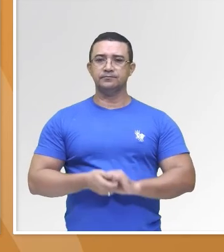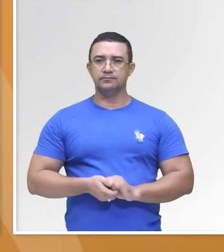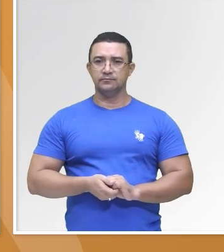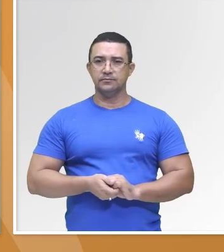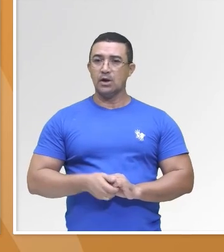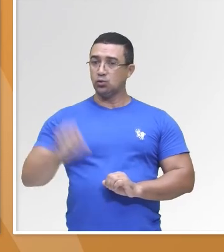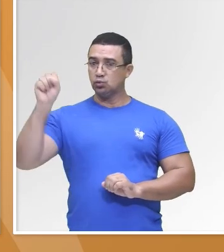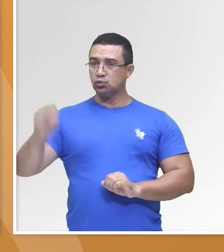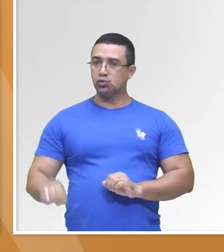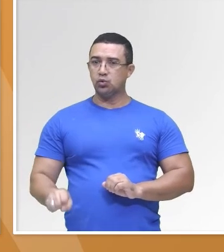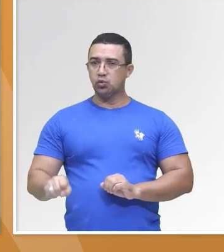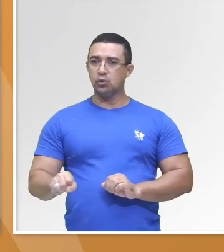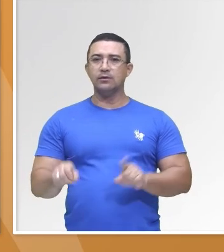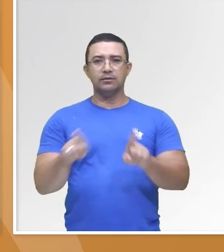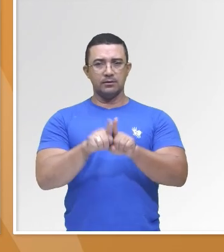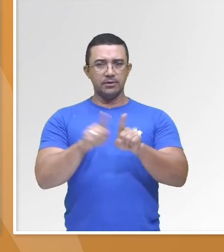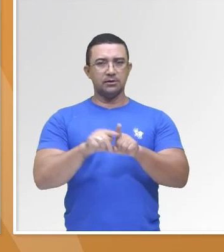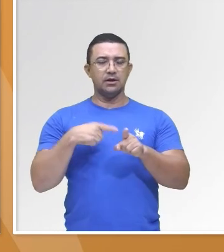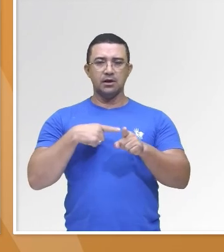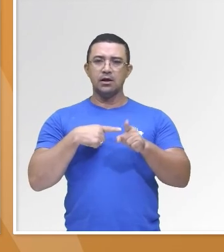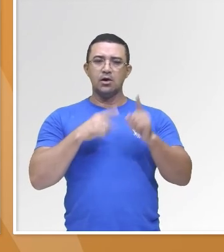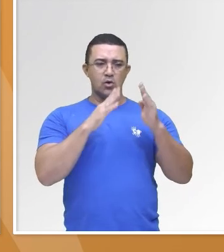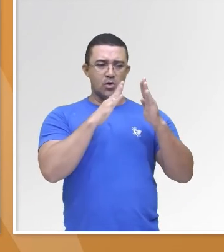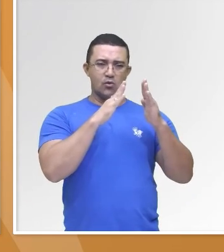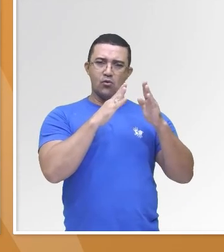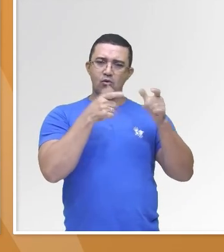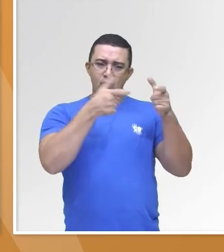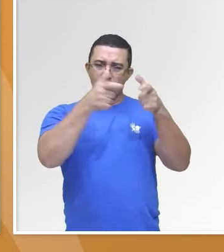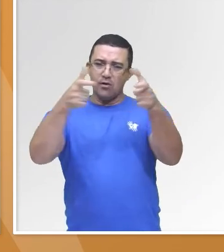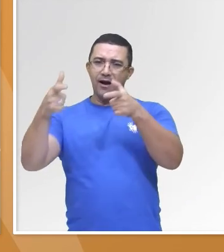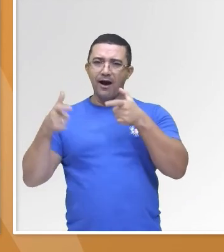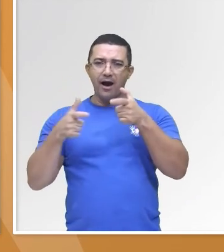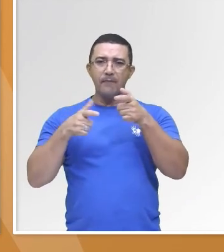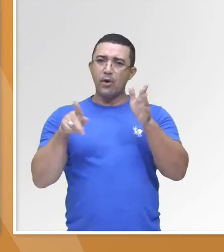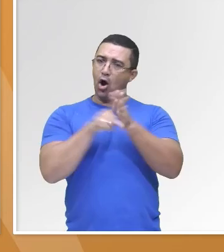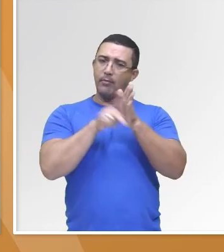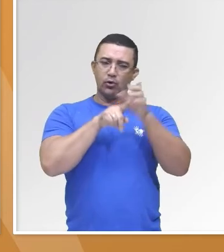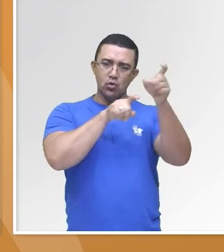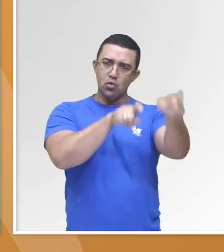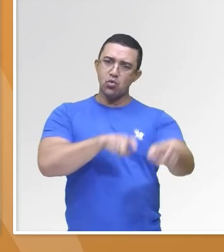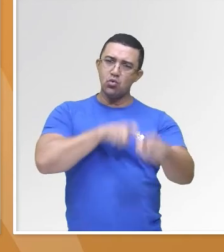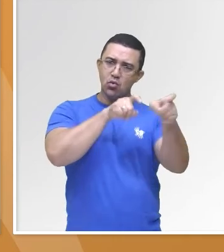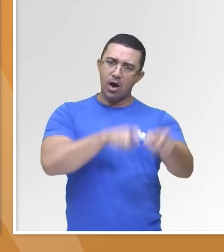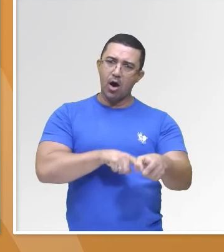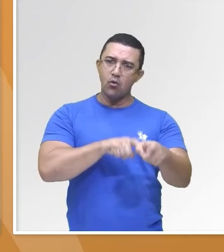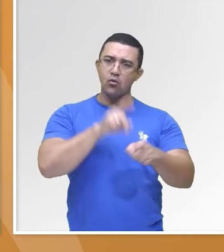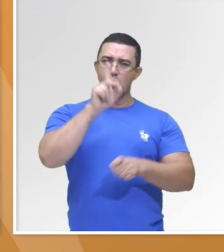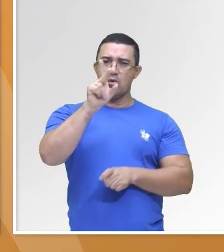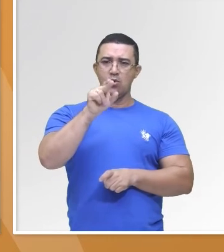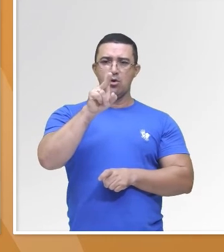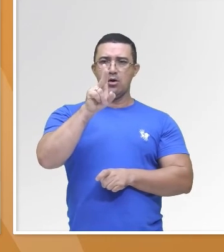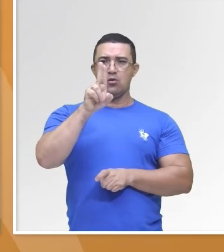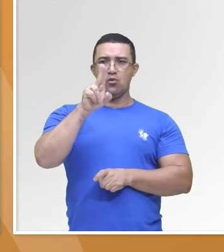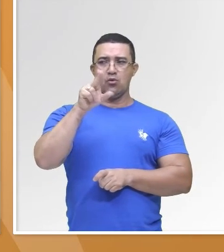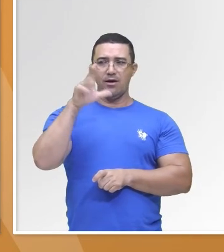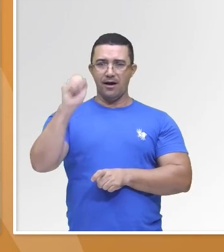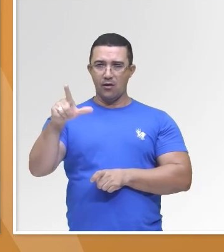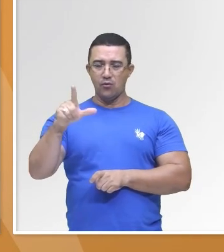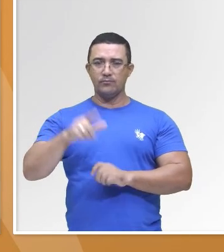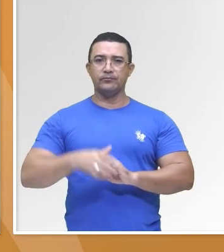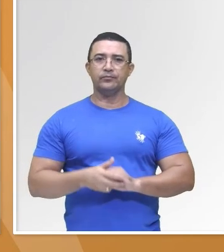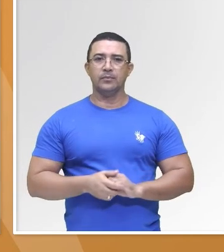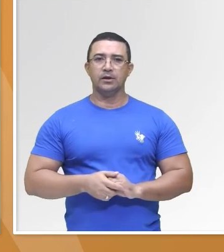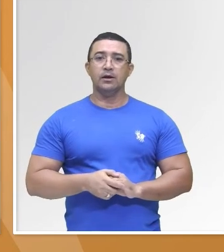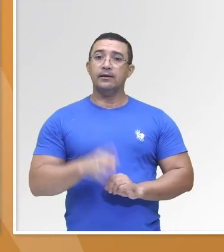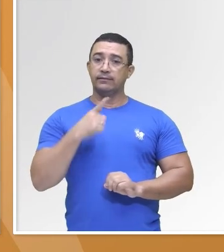do Brasil com as pequenas propriedades rurais, tá? Onde essas propriedades rurais, pequenas propriedades rurais,